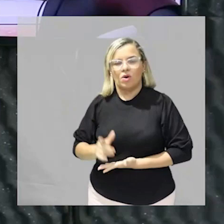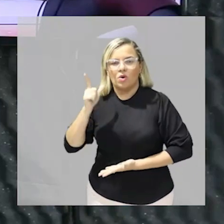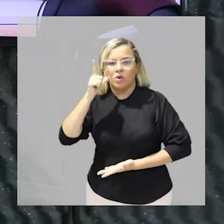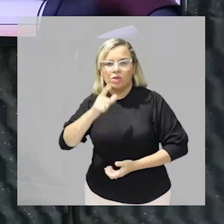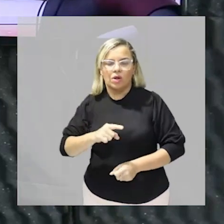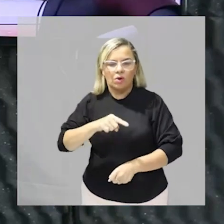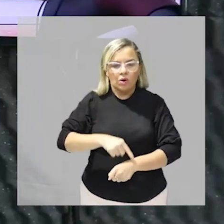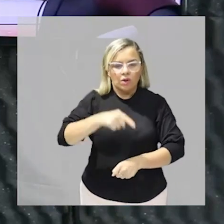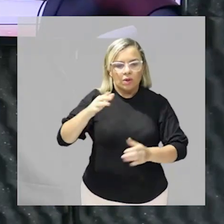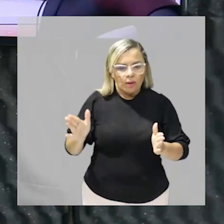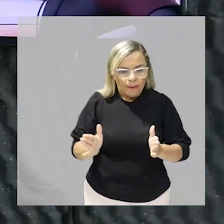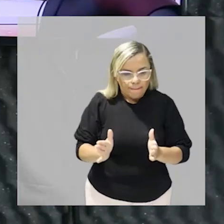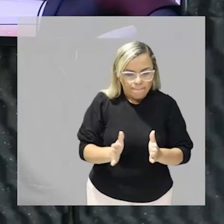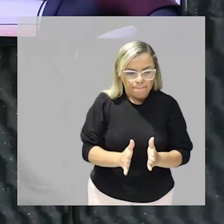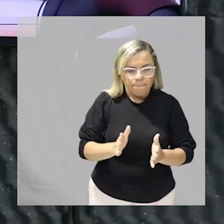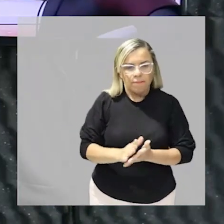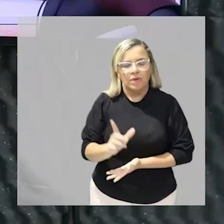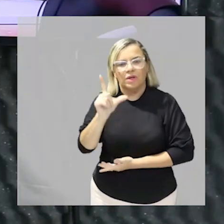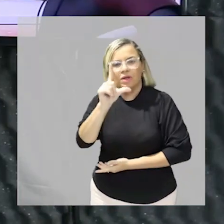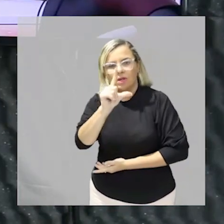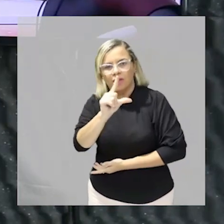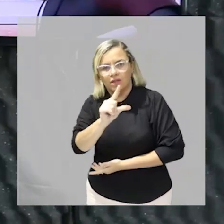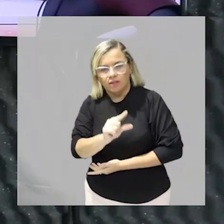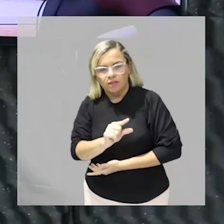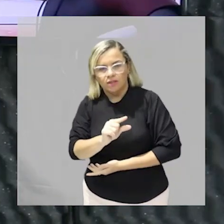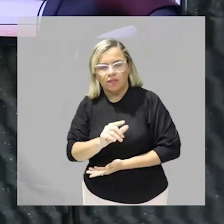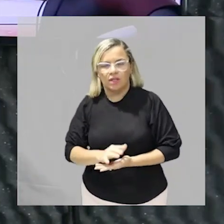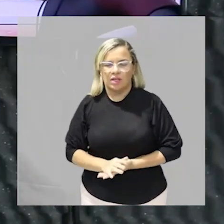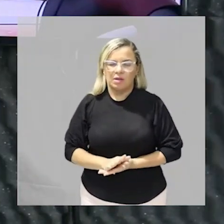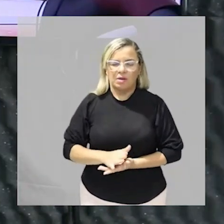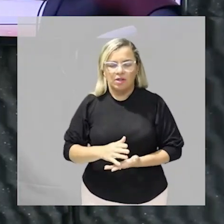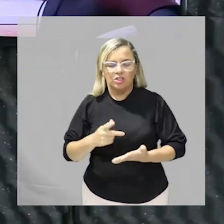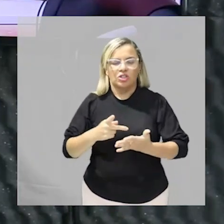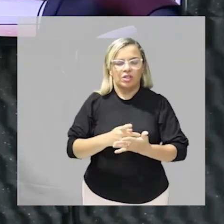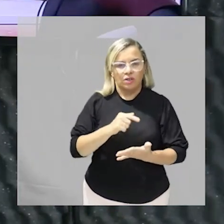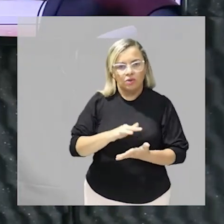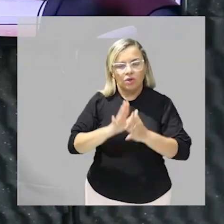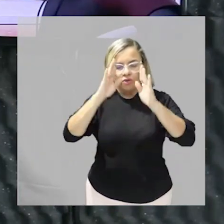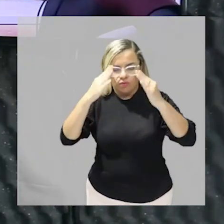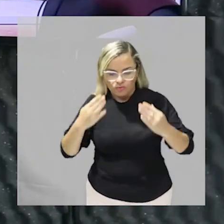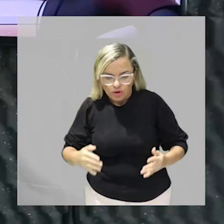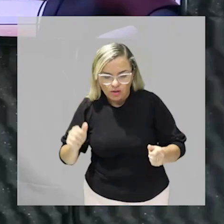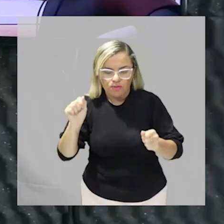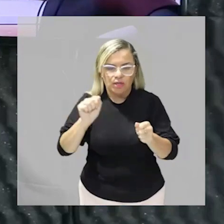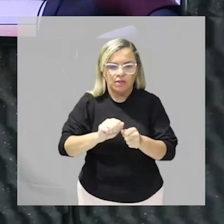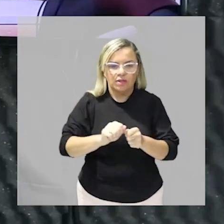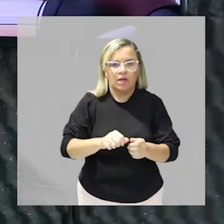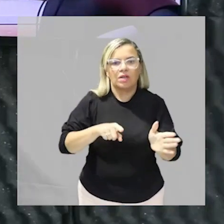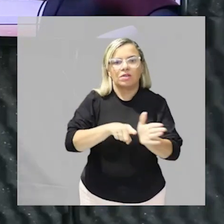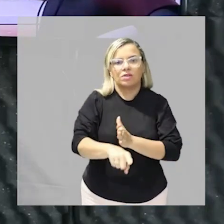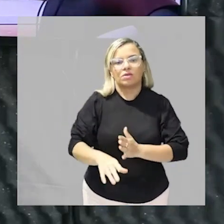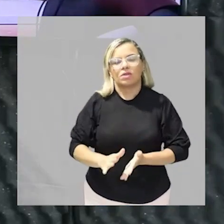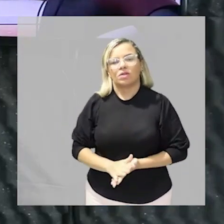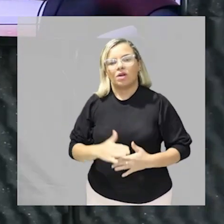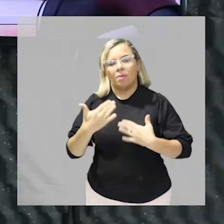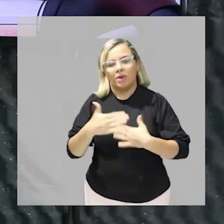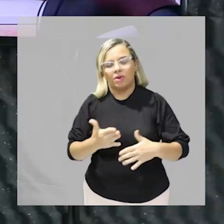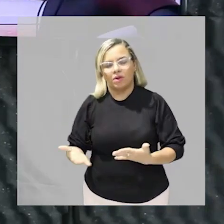e minimizar possibilidades de erro numa análise de questão. Belezinha? Então, ó, para a gente começar com chave de